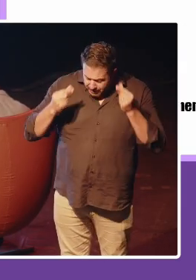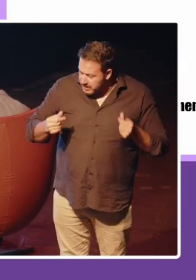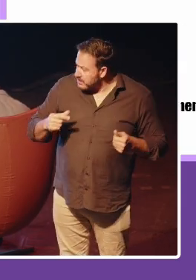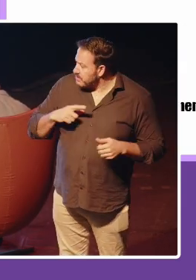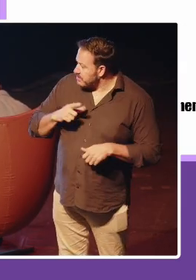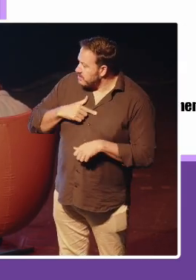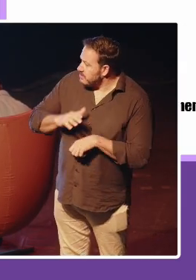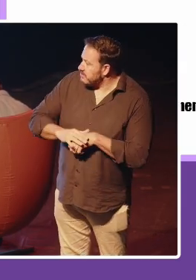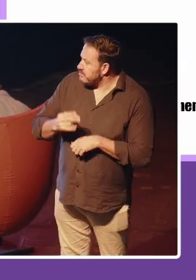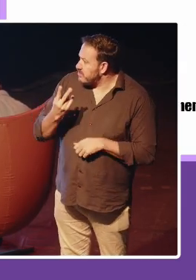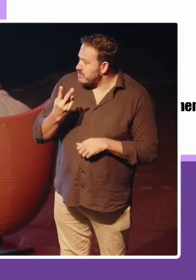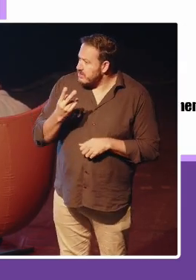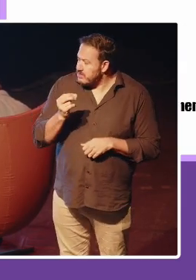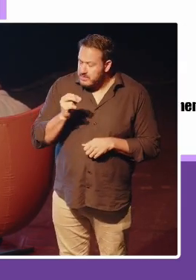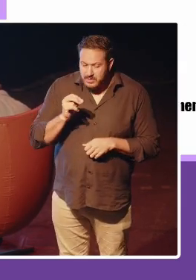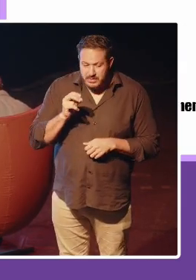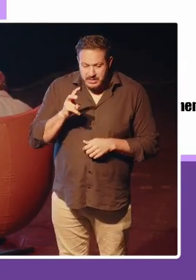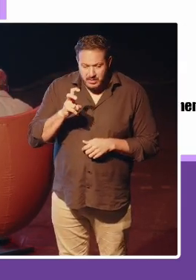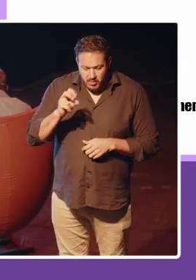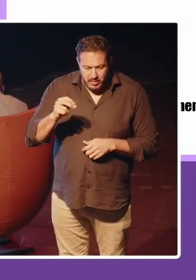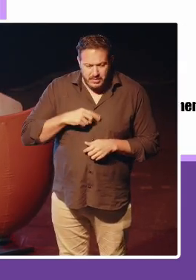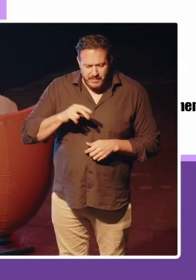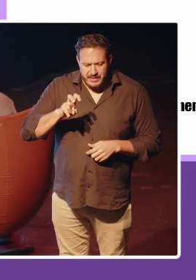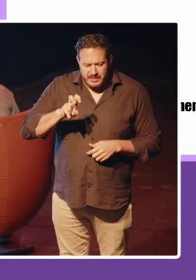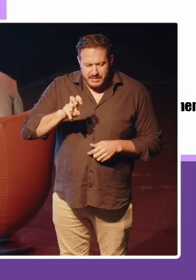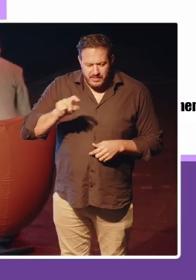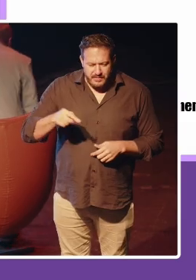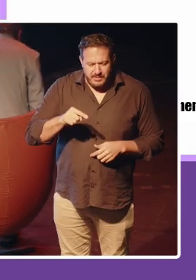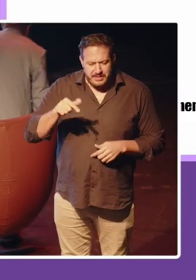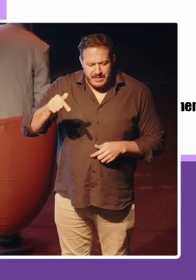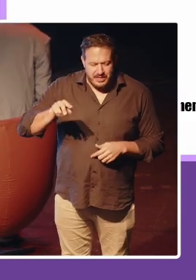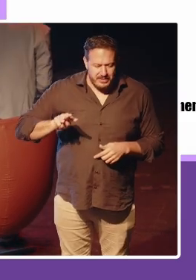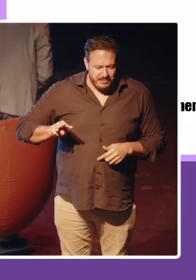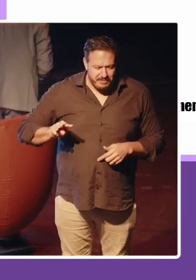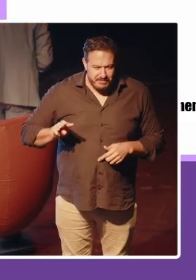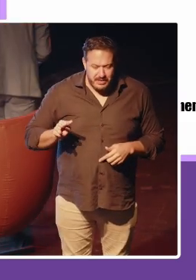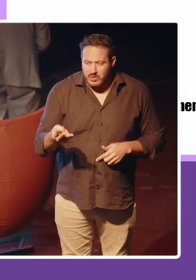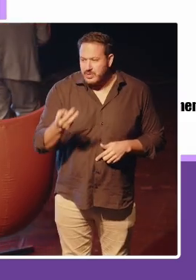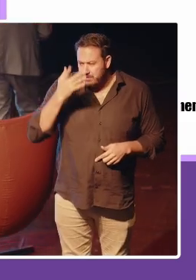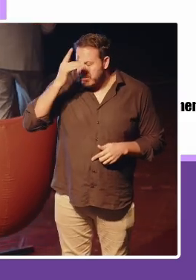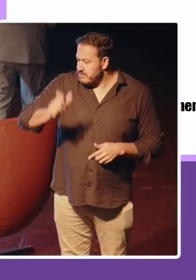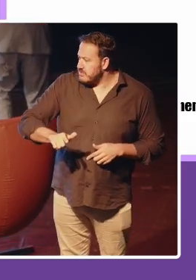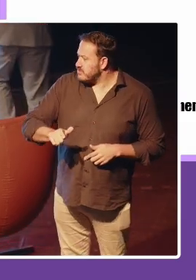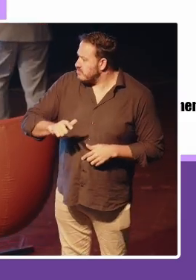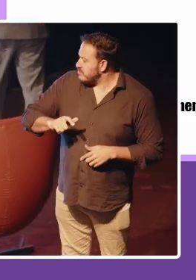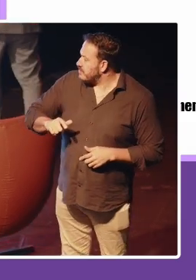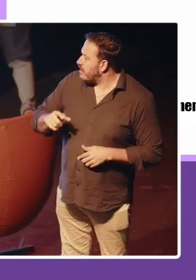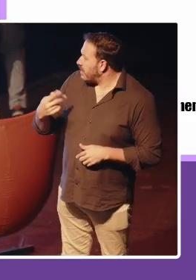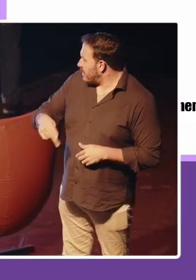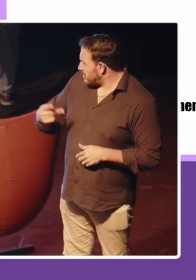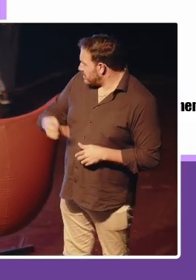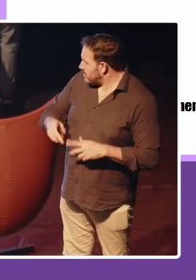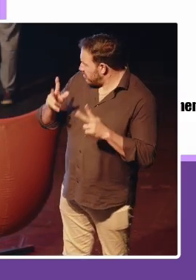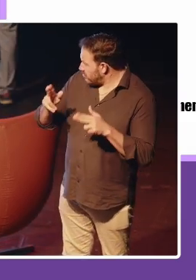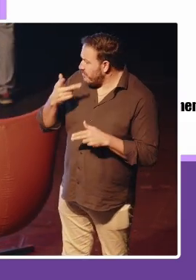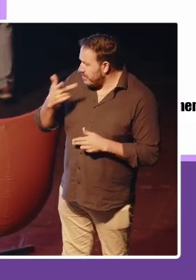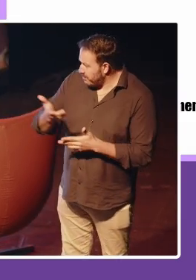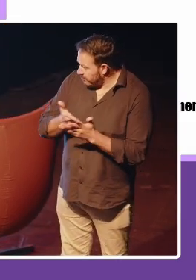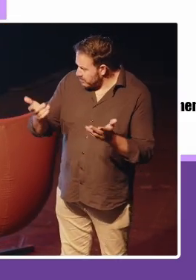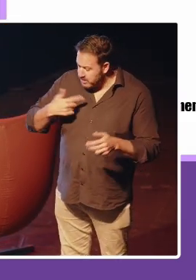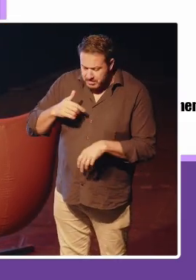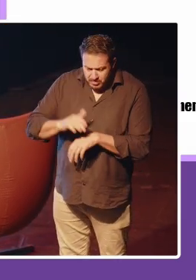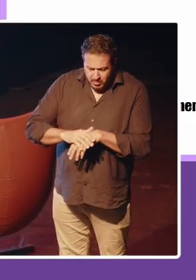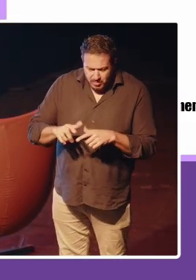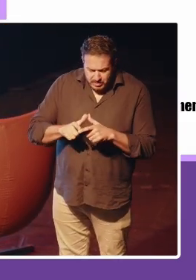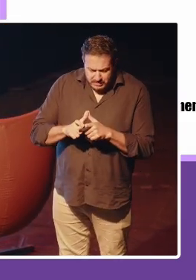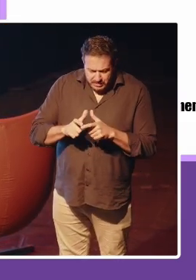E, em 2050, seremos 5,7 milhões de brasileiros com demência. Aqui, como eu falei para vocês, o aumento vai ser